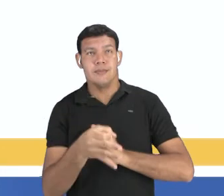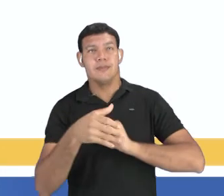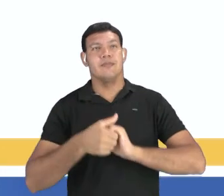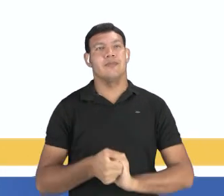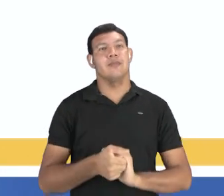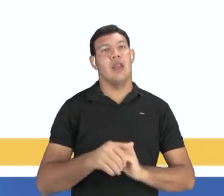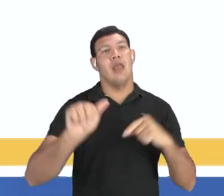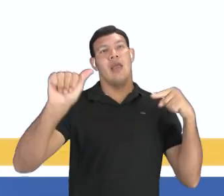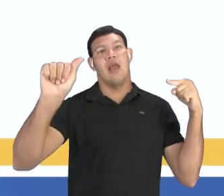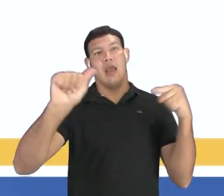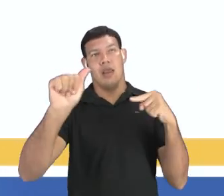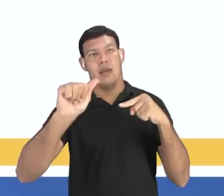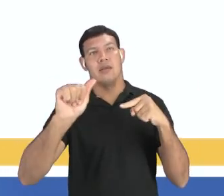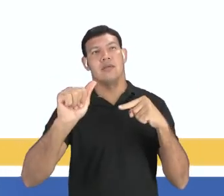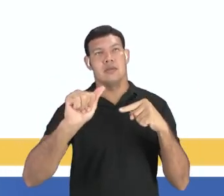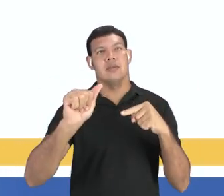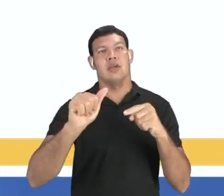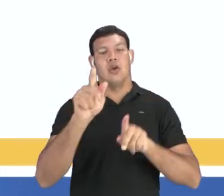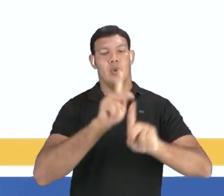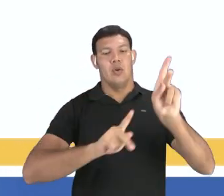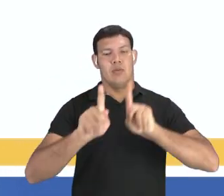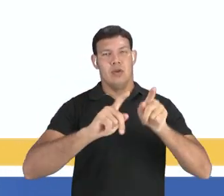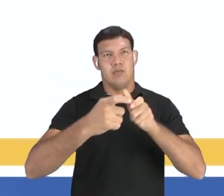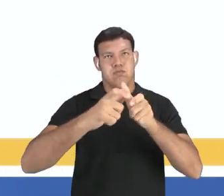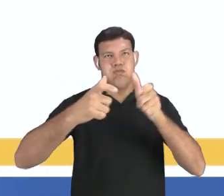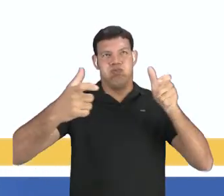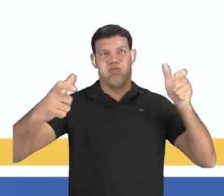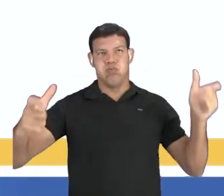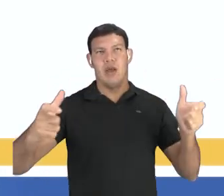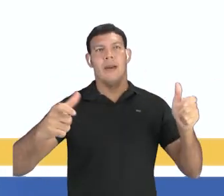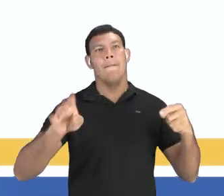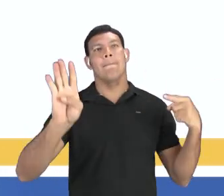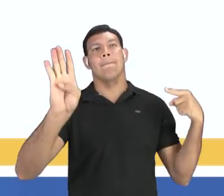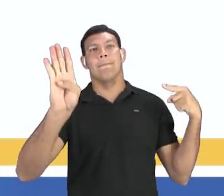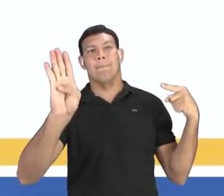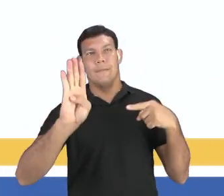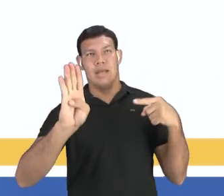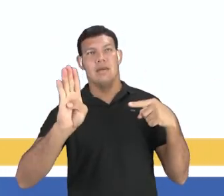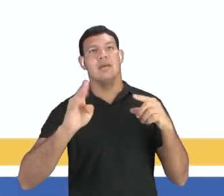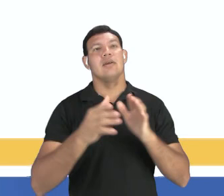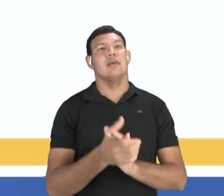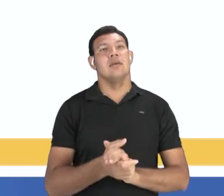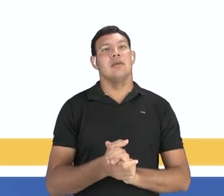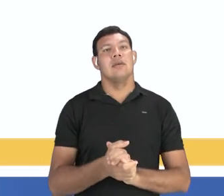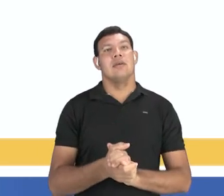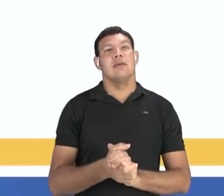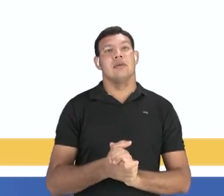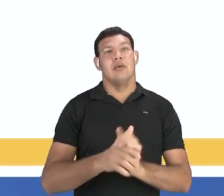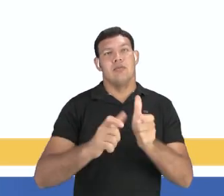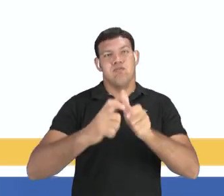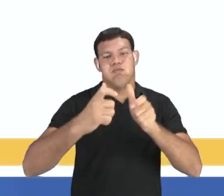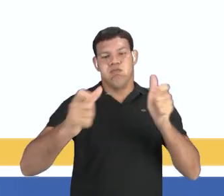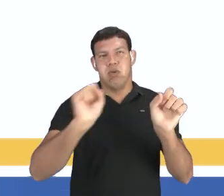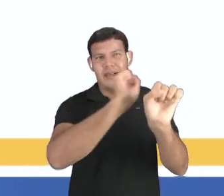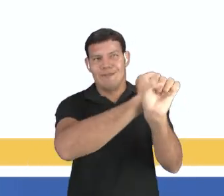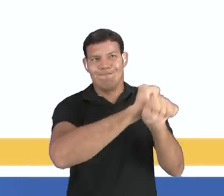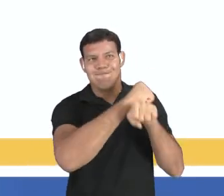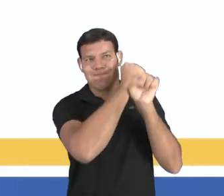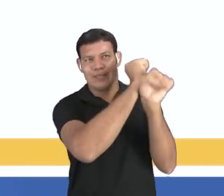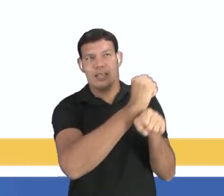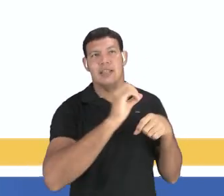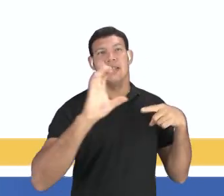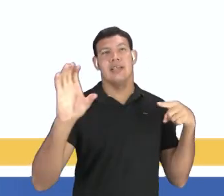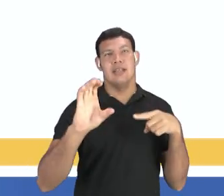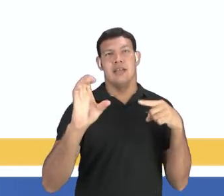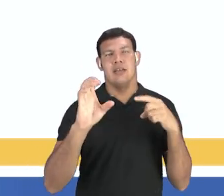dos escravos letras e os conflitos entre o clero EA nobreza e letra de o aumento dos